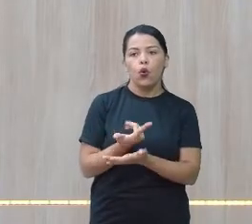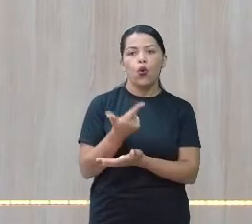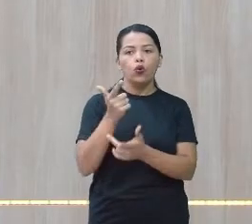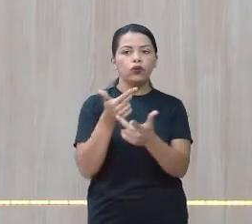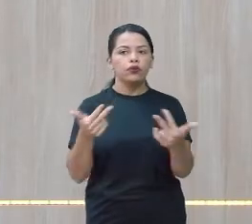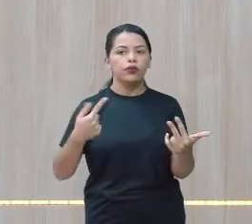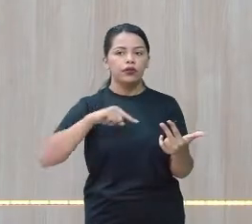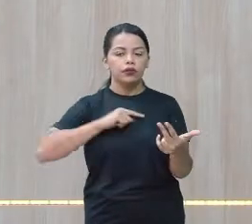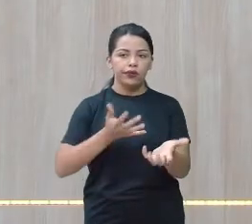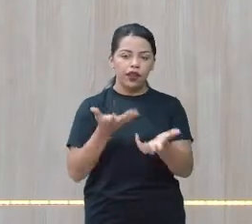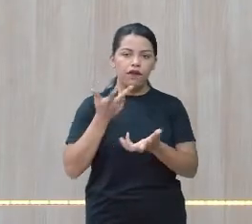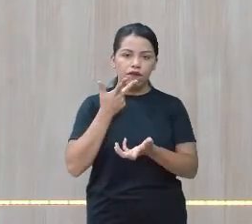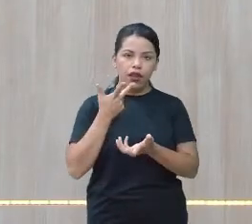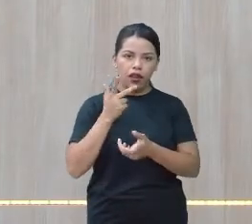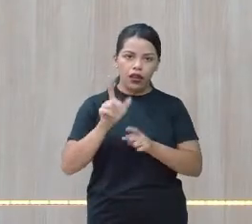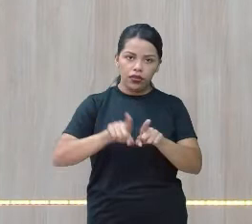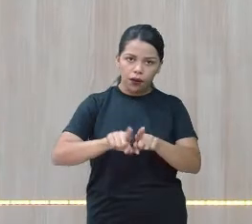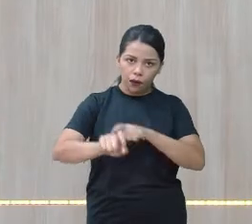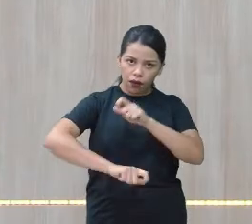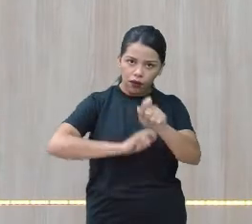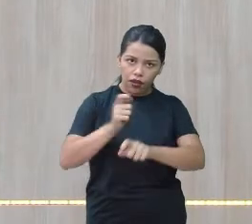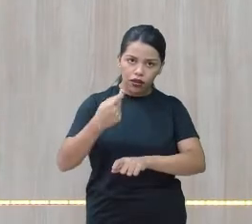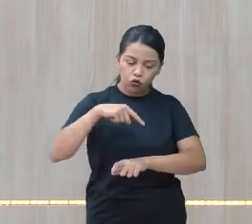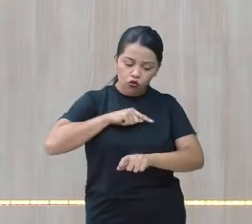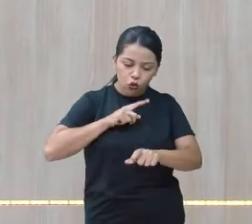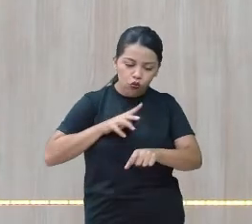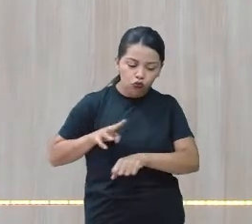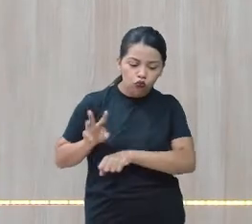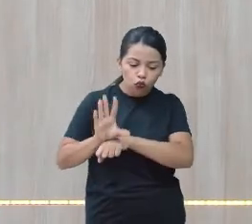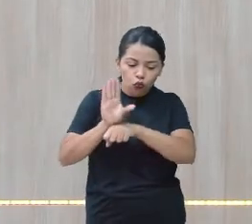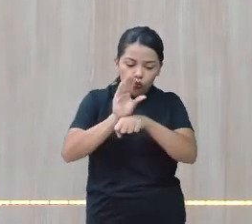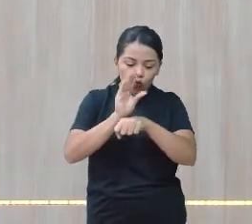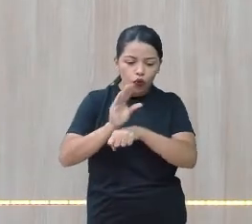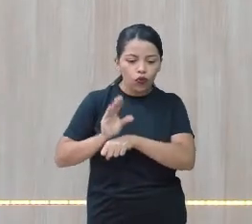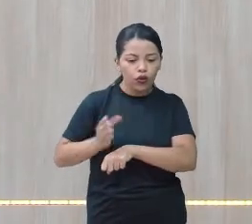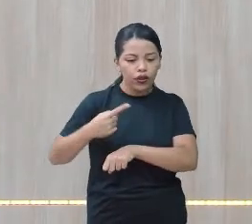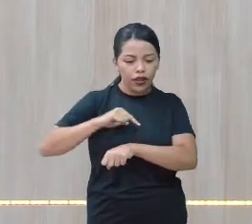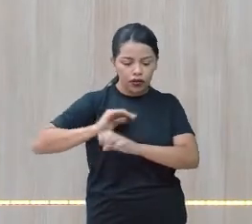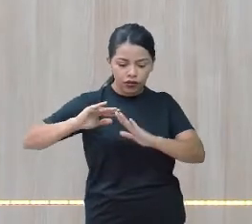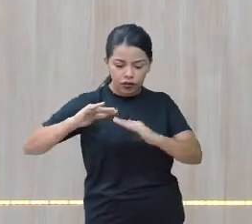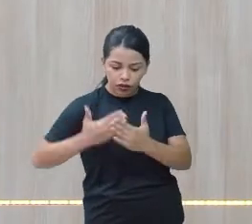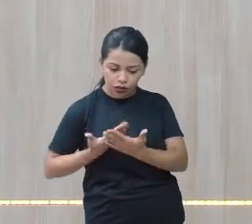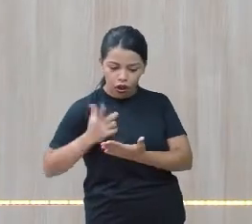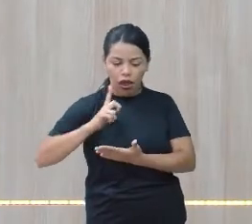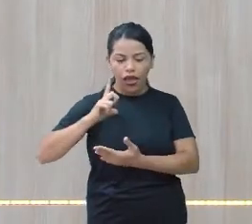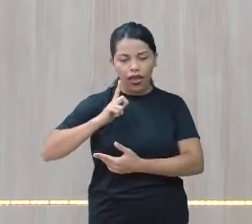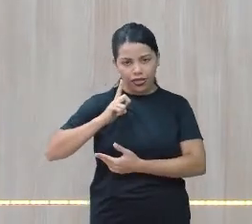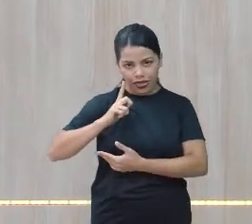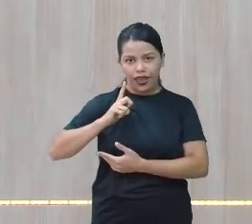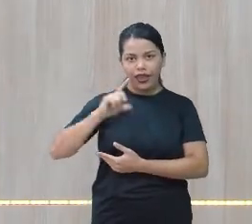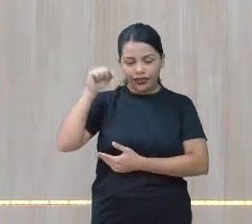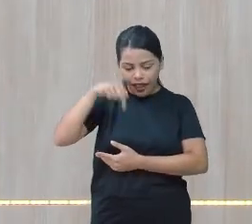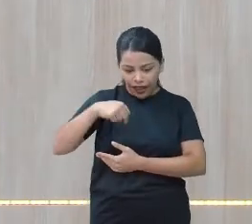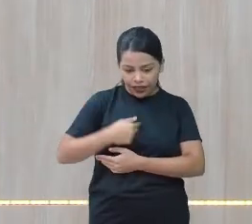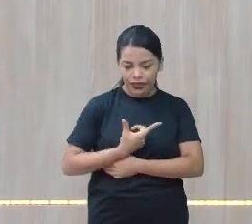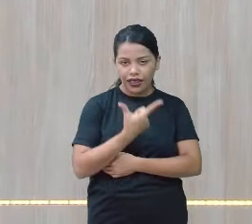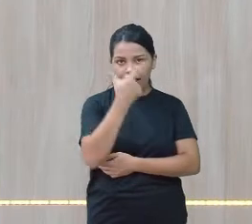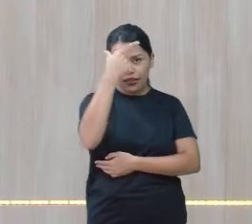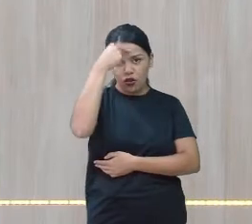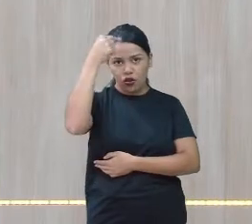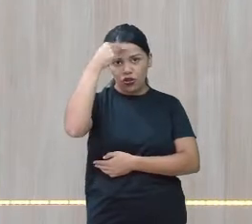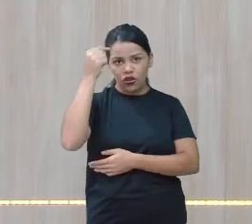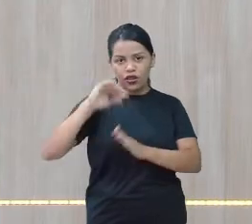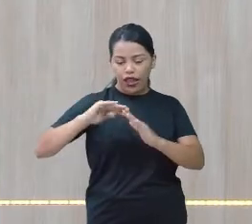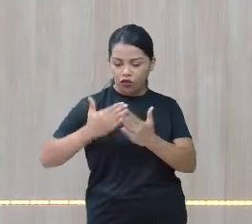nós gostaríamos de falar, né, é do nosso cuidado, o cuidado que a nossa escola tem, que a Escola Municipal para Aulas Digitais